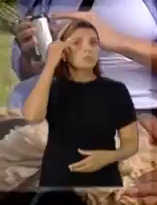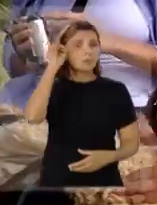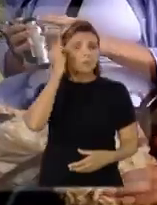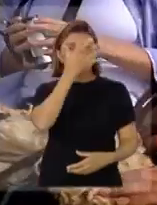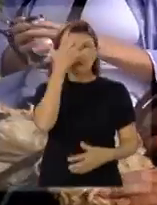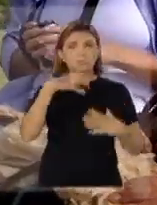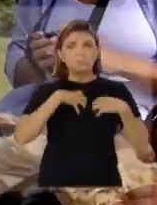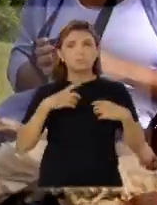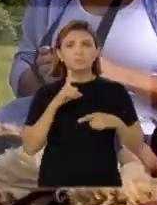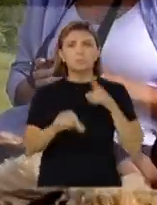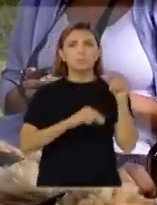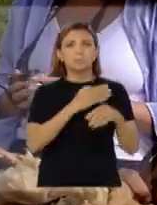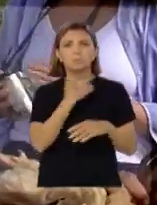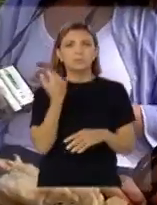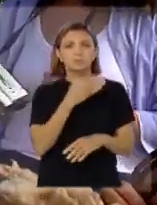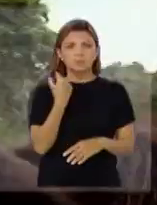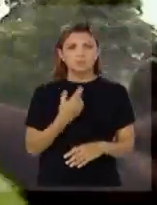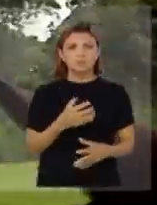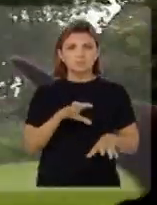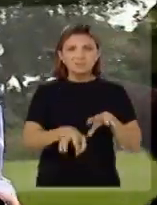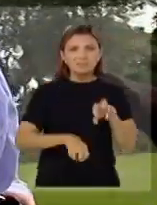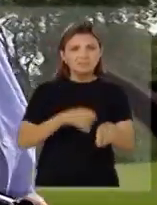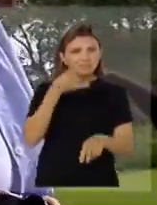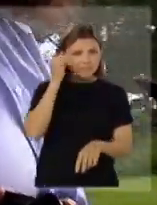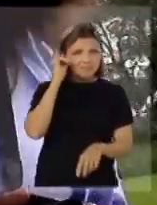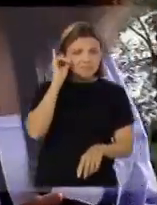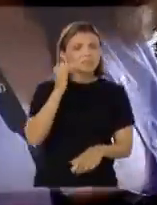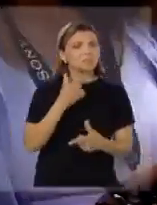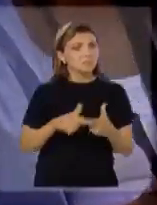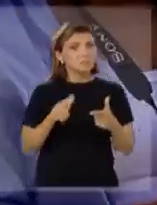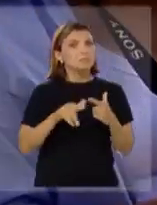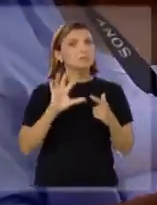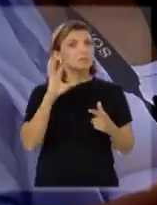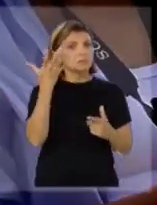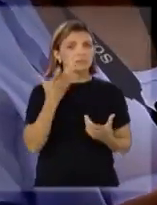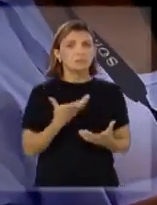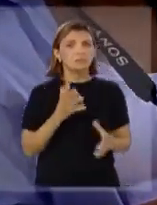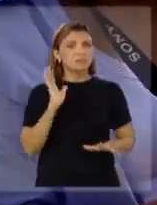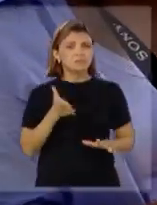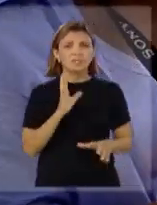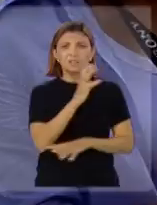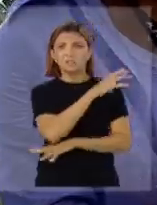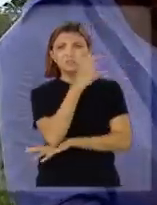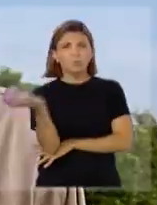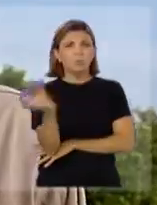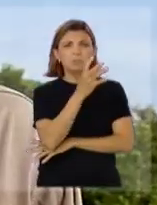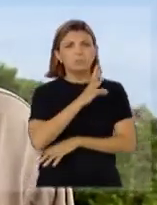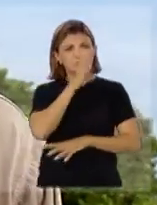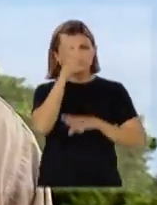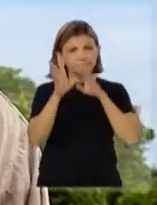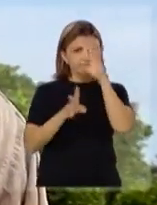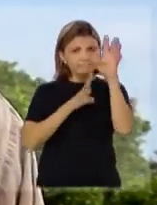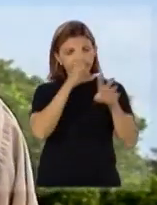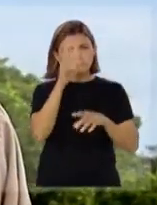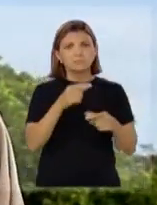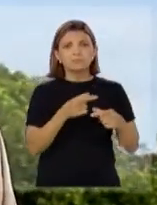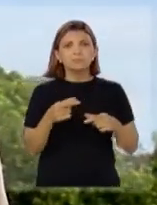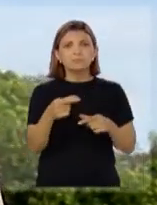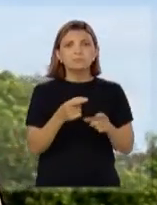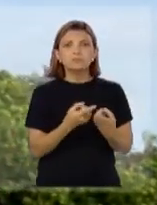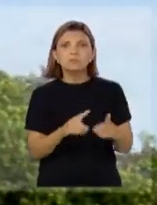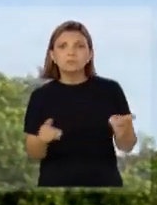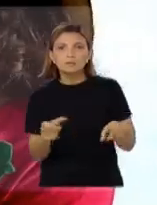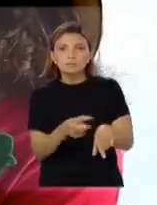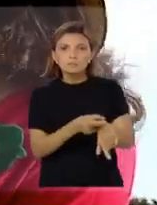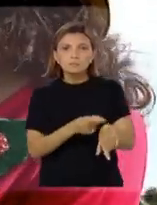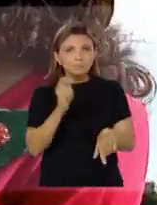afasta os bichos, né? Afasta e morre um montão também. Mas se é para alimentar o gado, é tão ruim assim? É um problemão. Tá sem controle. Estão desmatando feito doido. Também